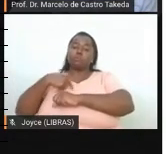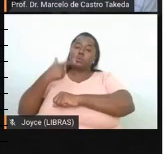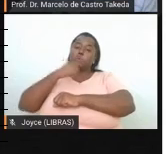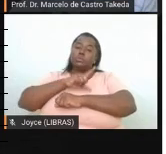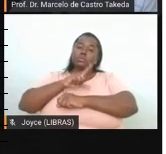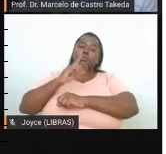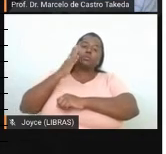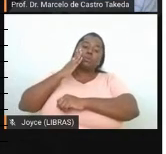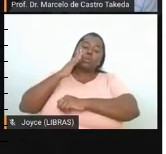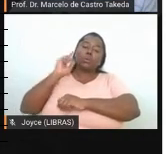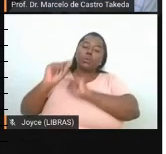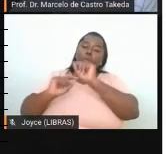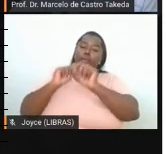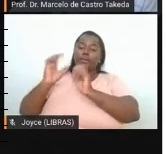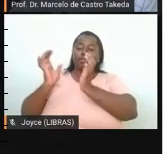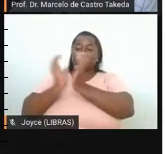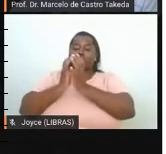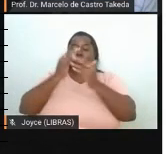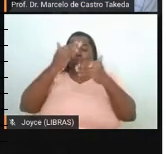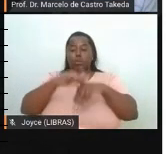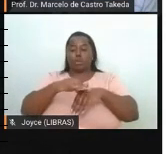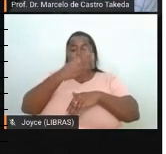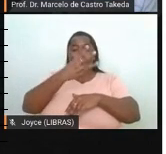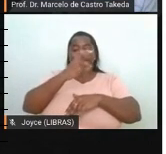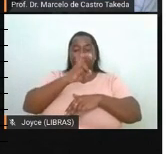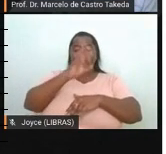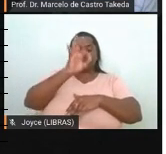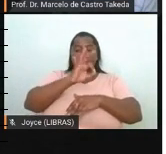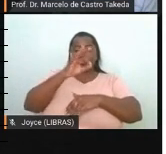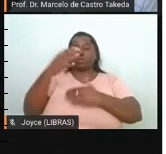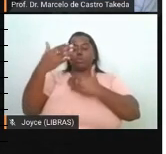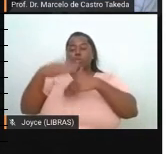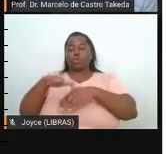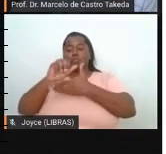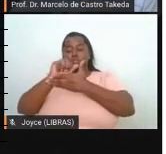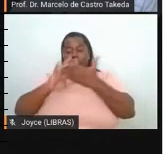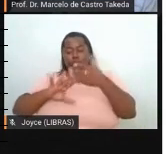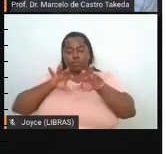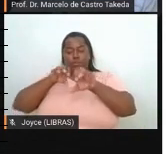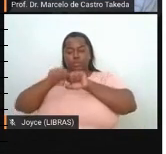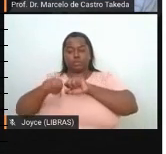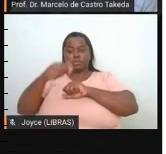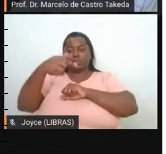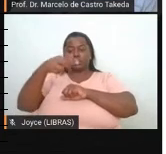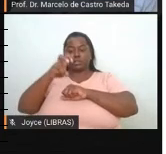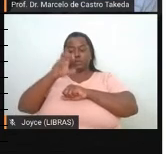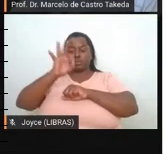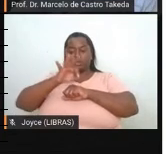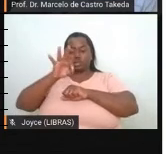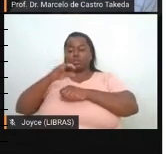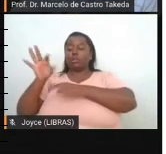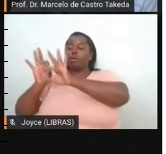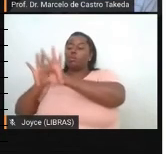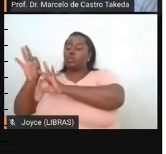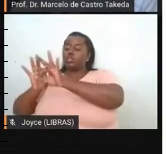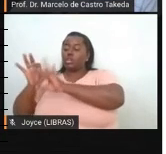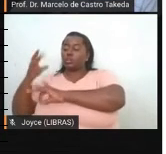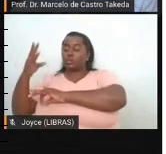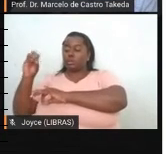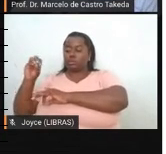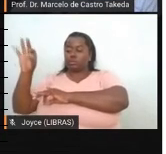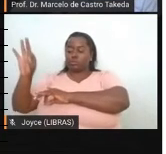para a categoria prova, 35%, para as atividades formativas, 35%, e para projetos,